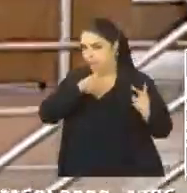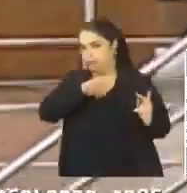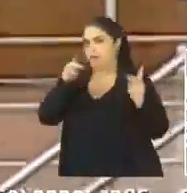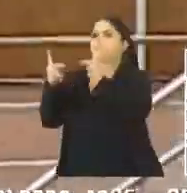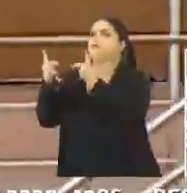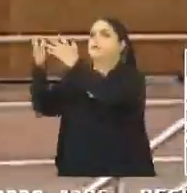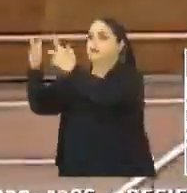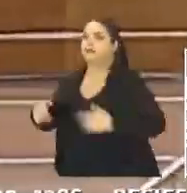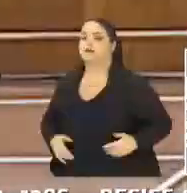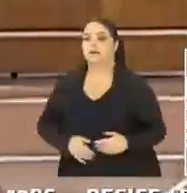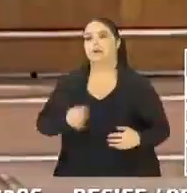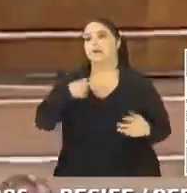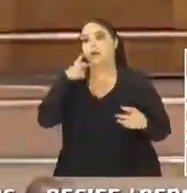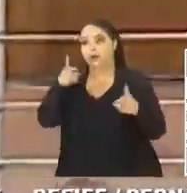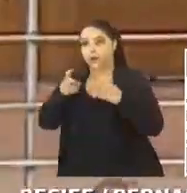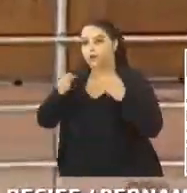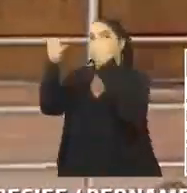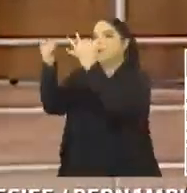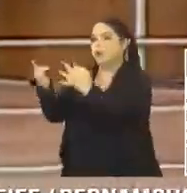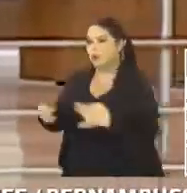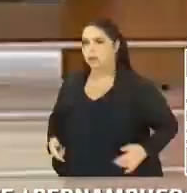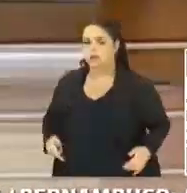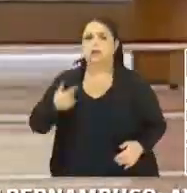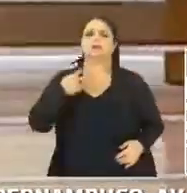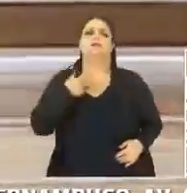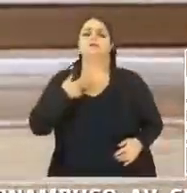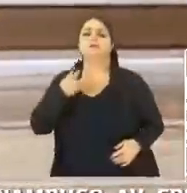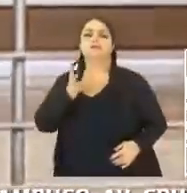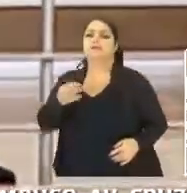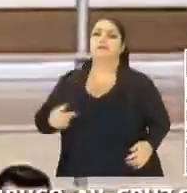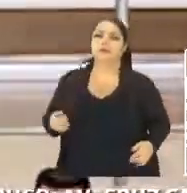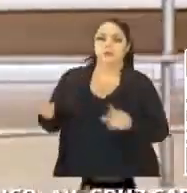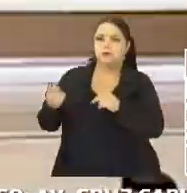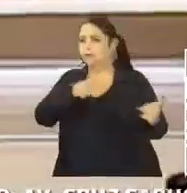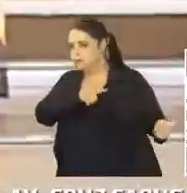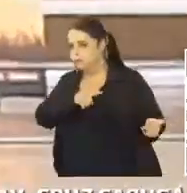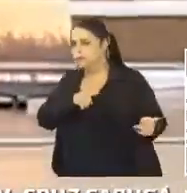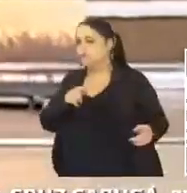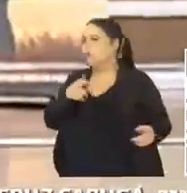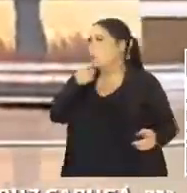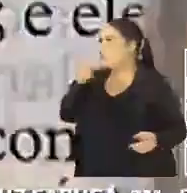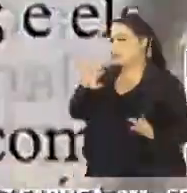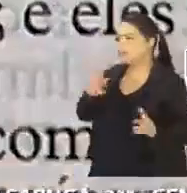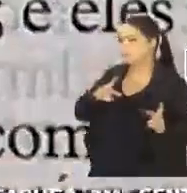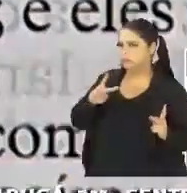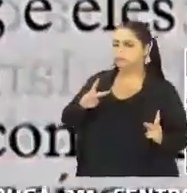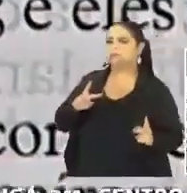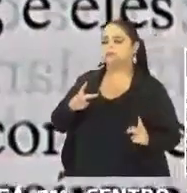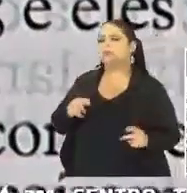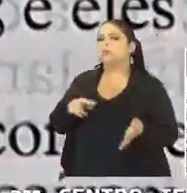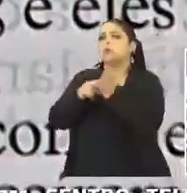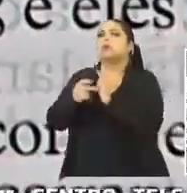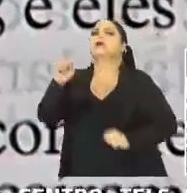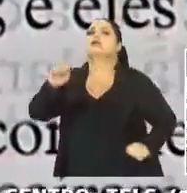Veja como ele se expressa: não prevaleça contra ti o homem. Sabe o que